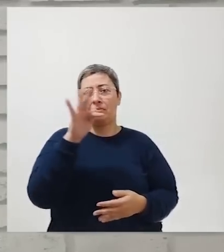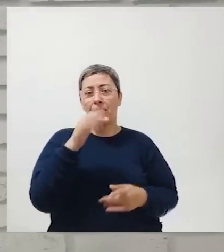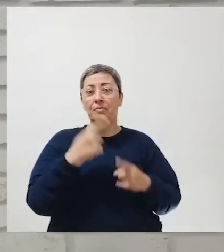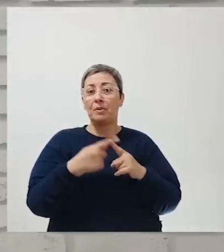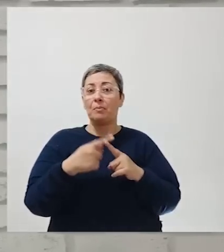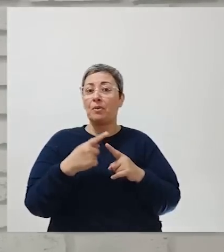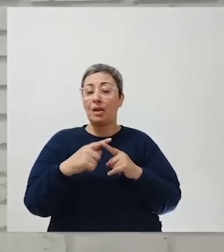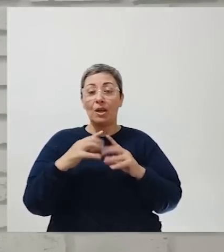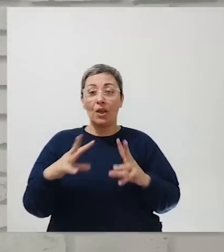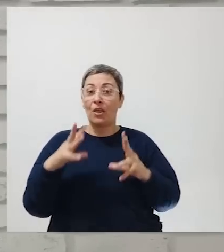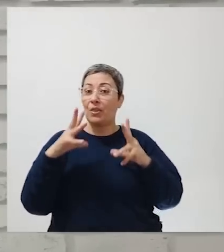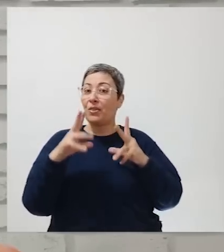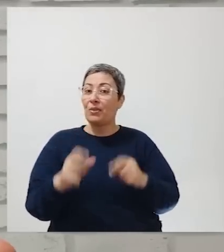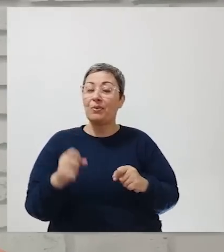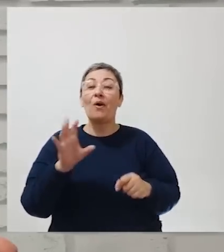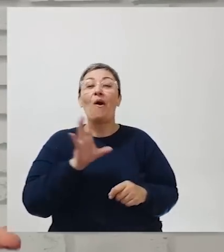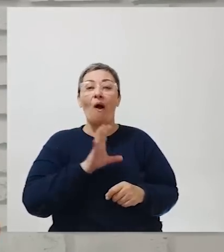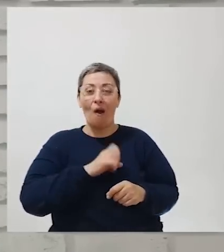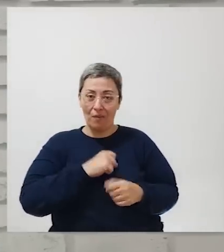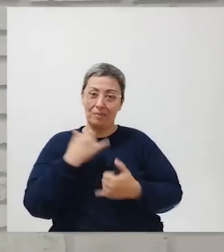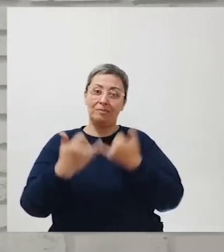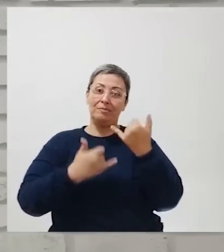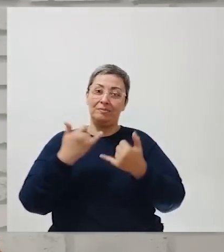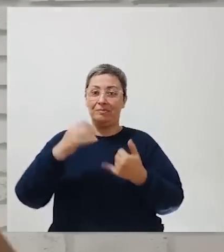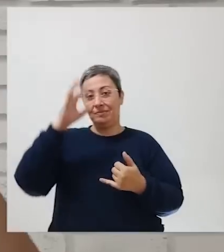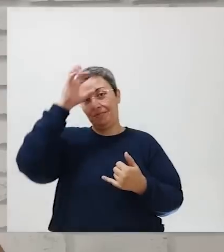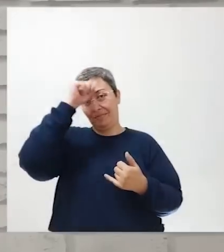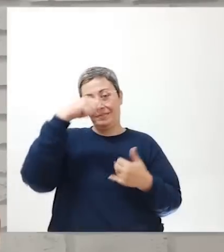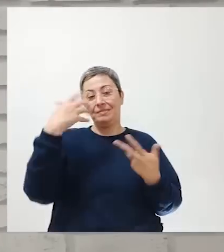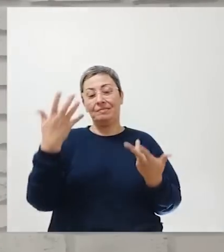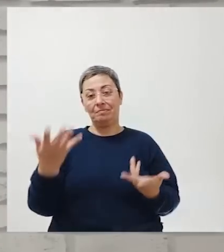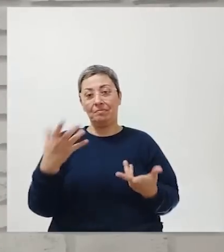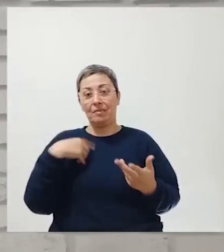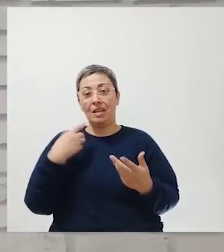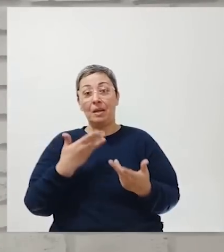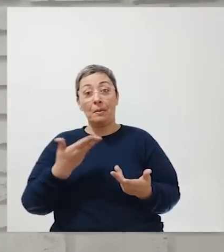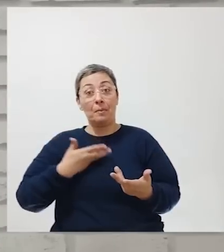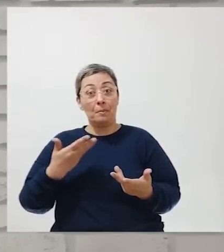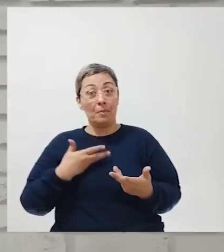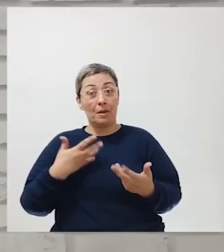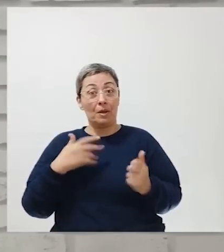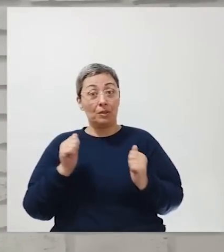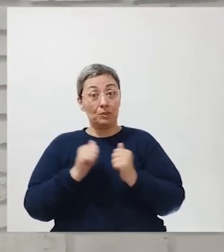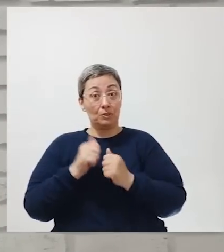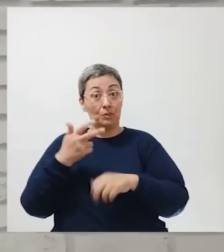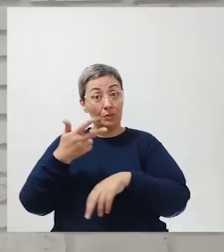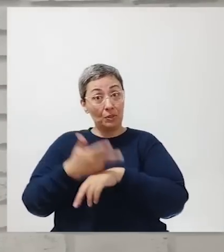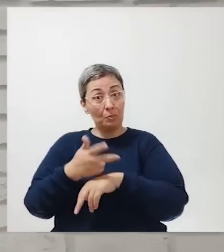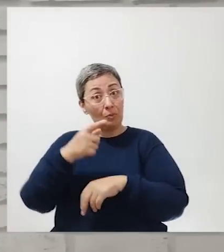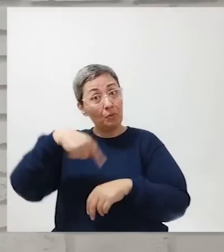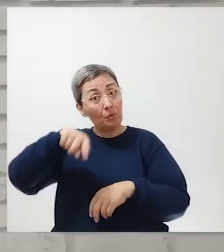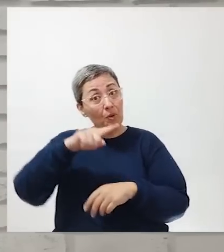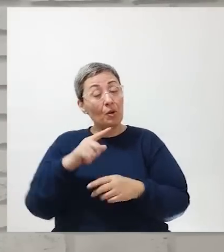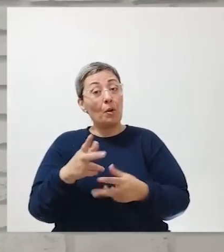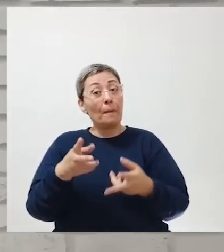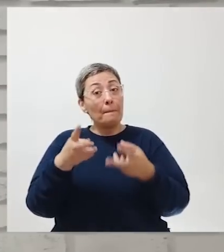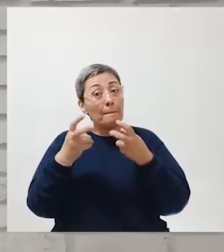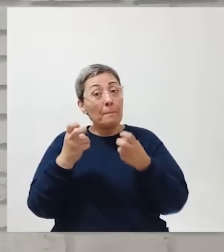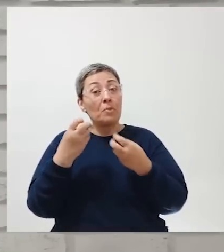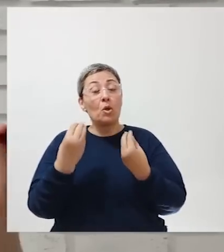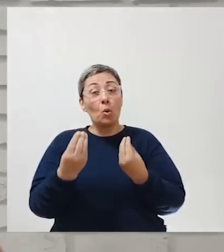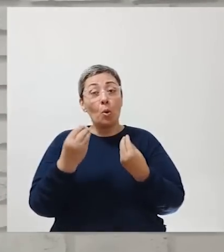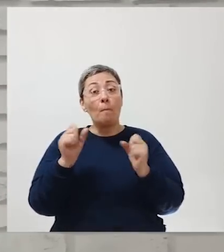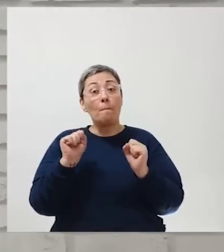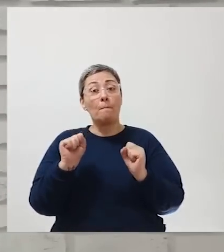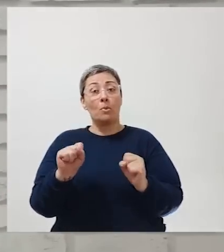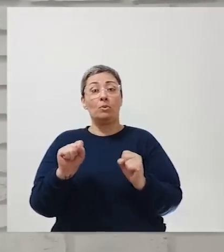porque todo mundo gosta de aprender brincando. Coloquei meu companheirinho de aventuras nos vídeos para vocês perceberem como